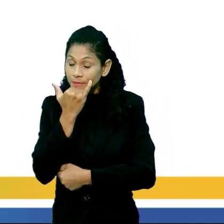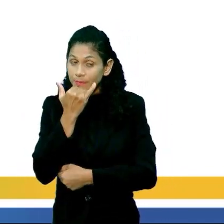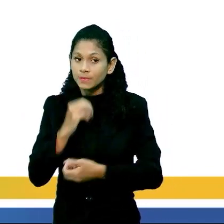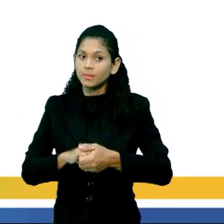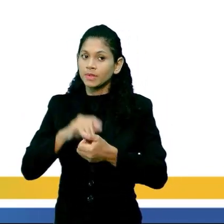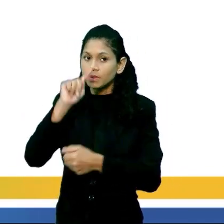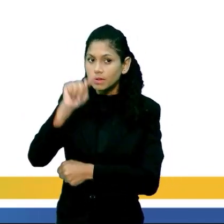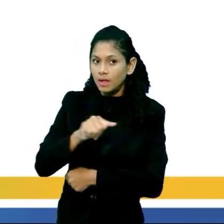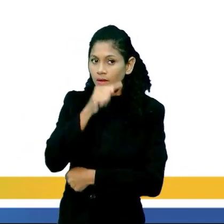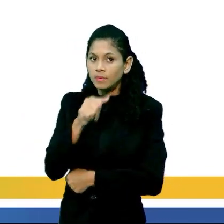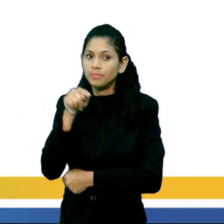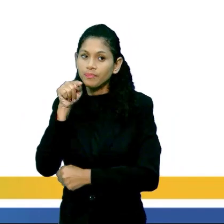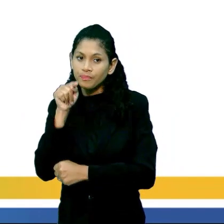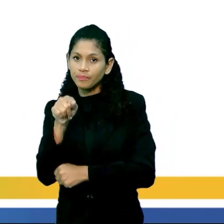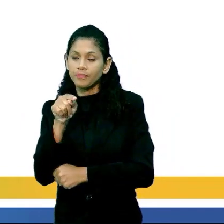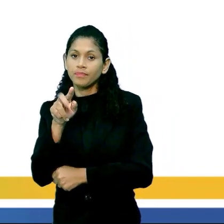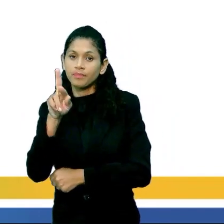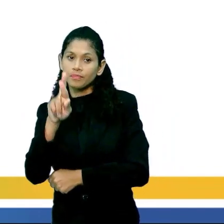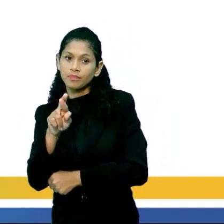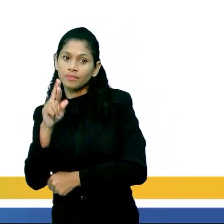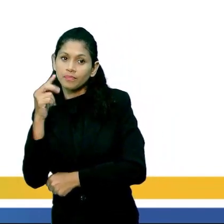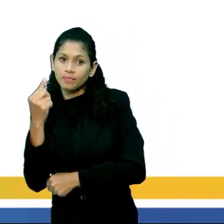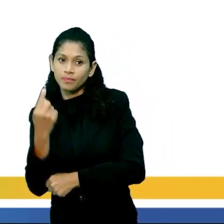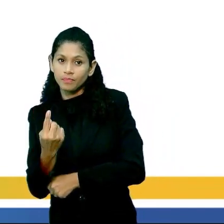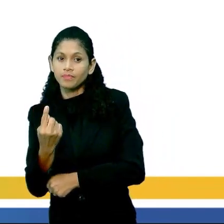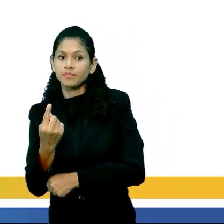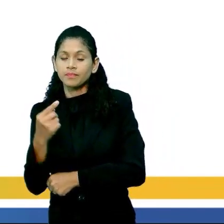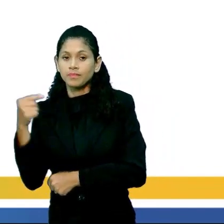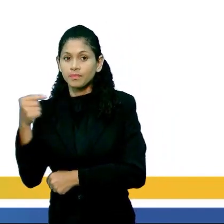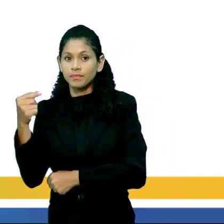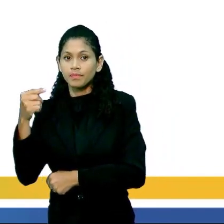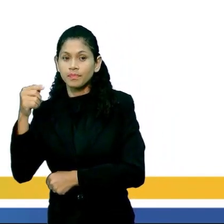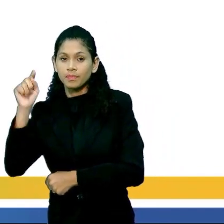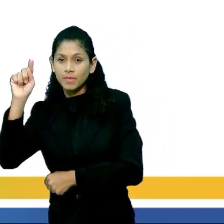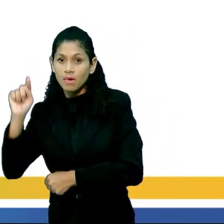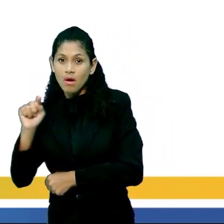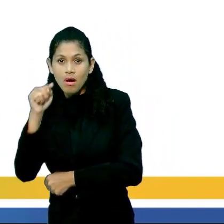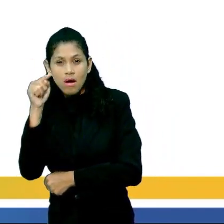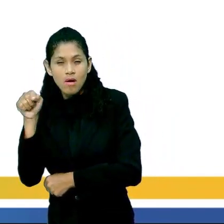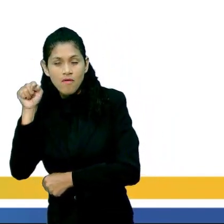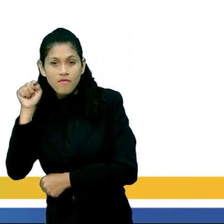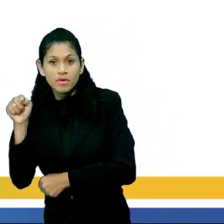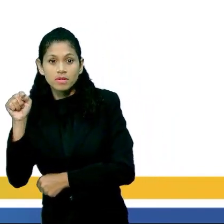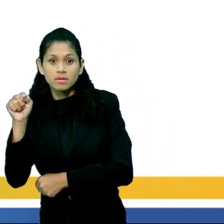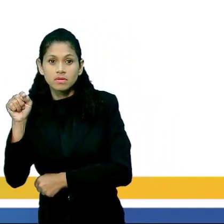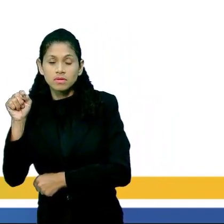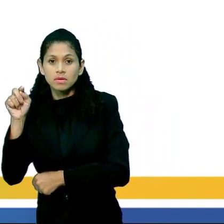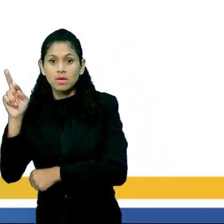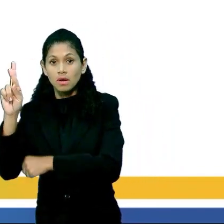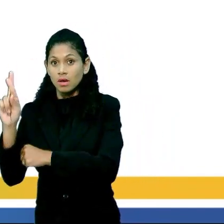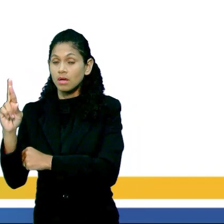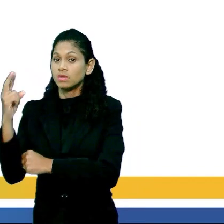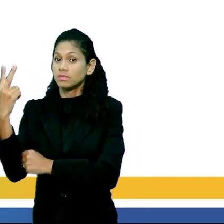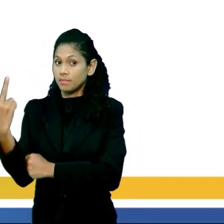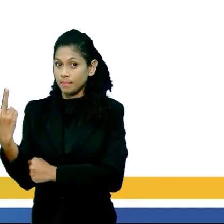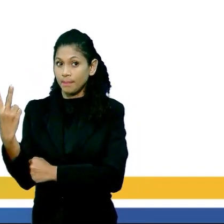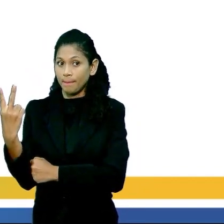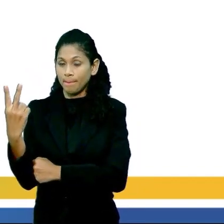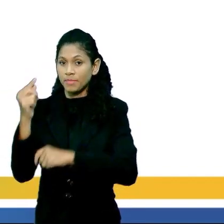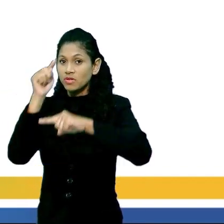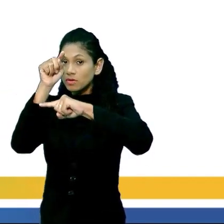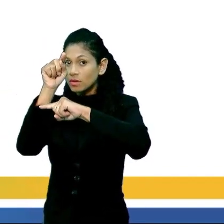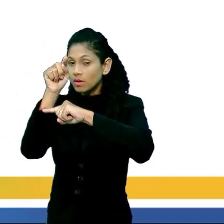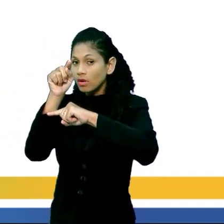alfa vezes o R1 menos alfa vezes o R2 sobre